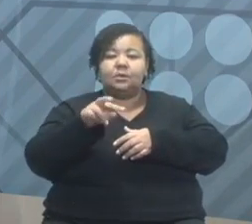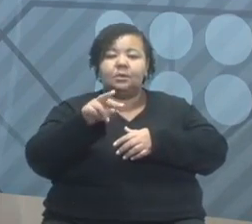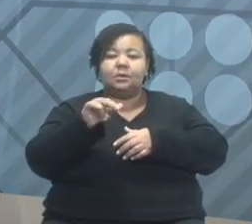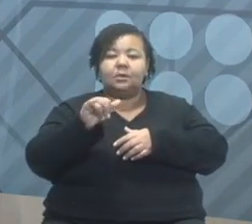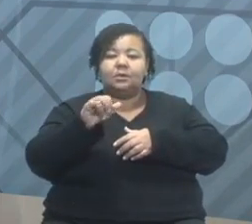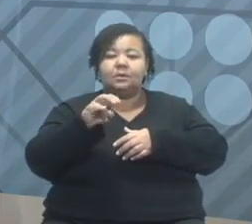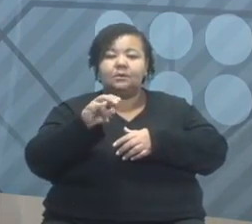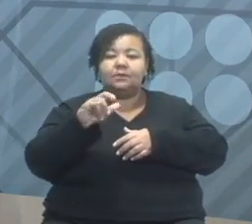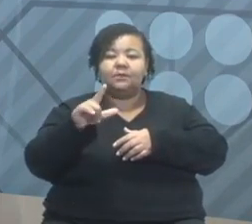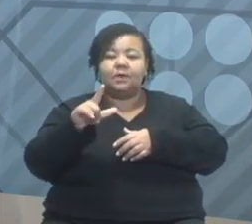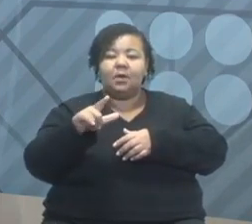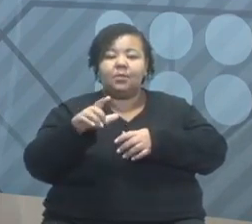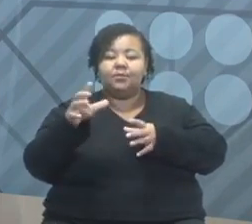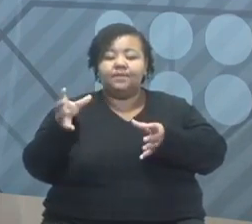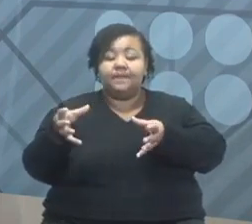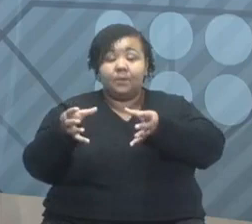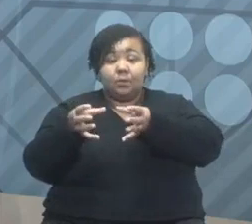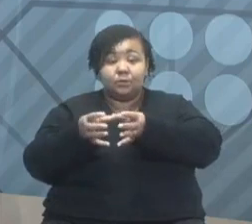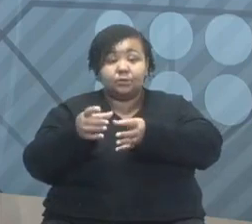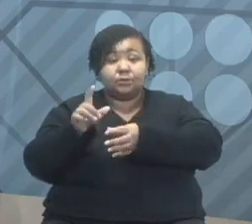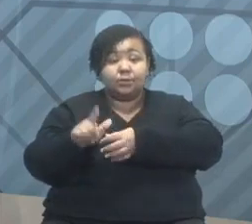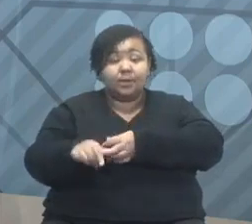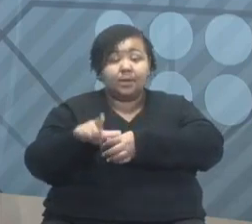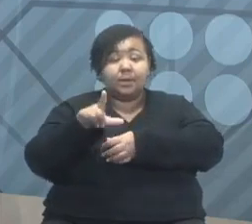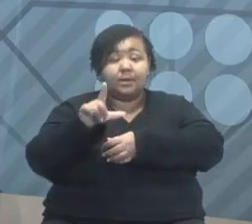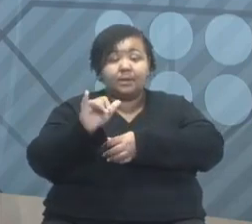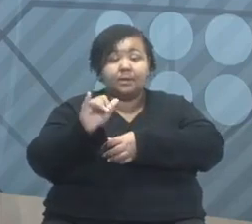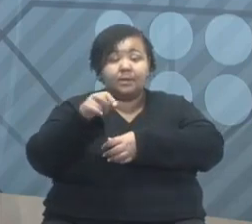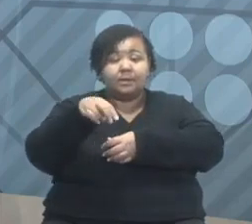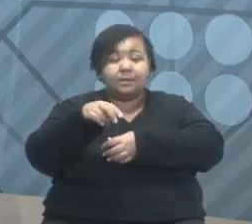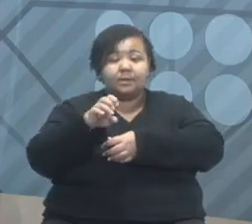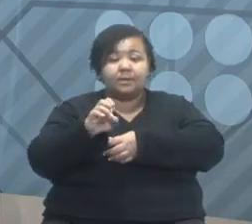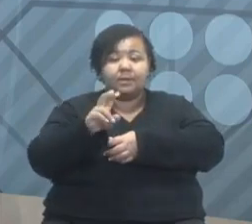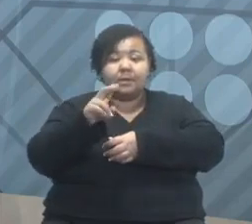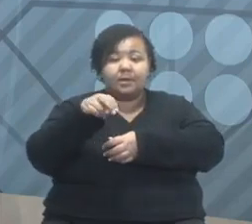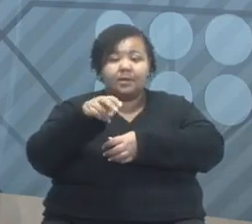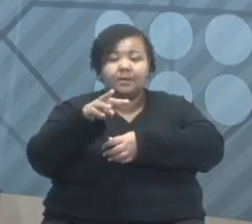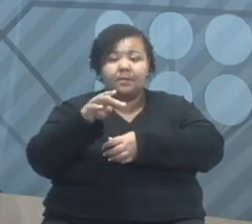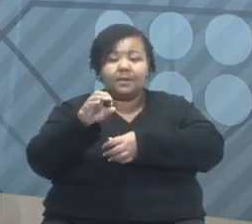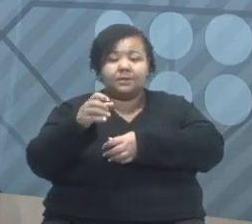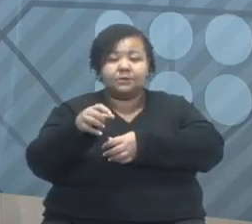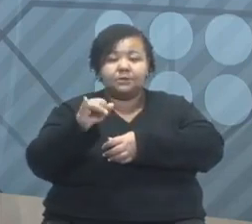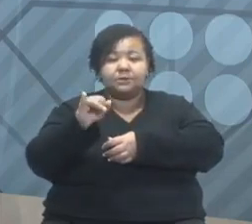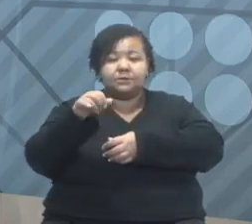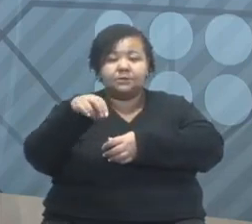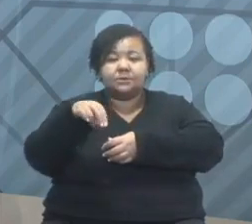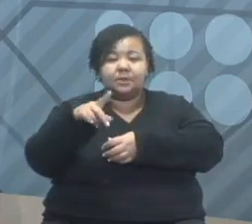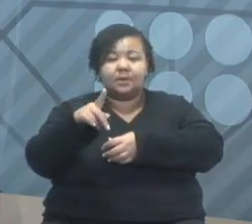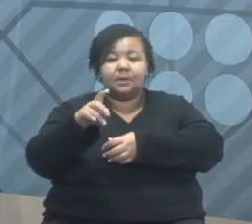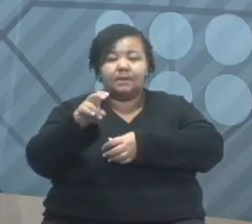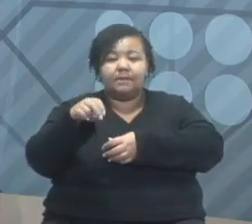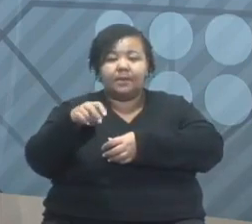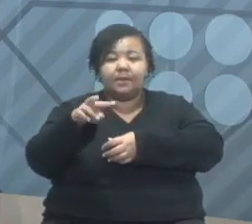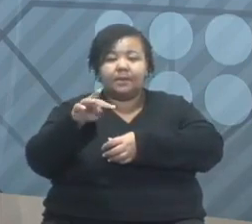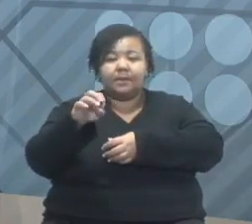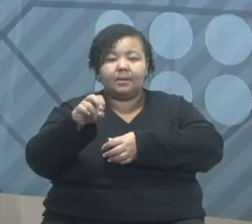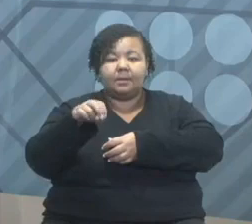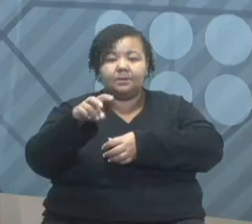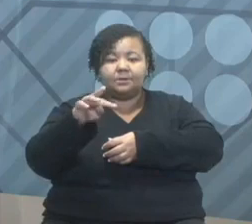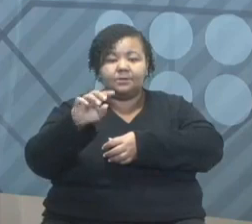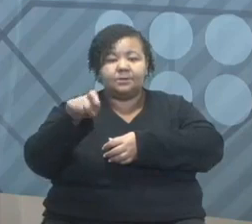esse conjunto é linearmente independente. Mas se encontrarmos soluções